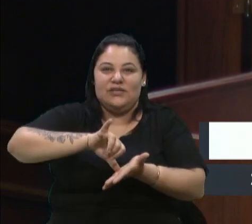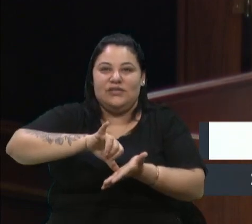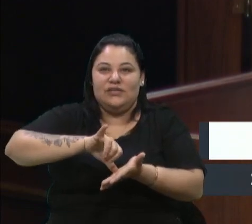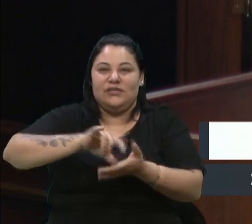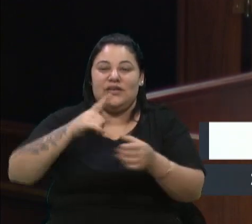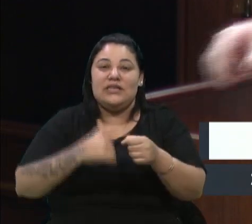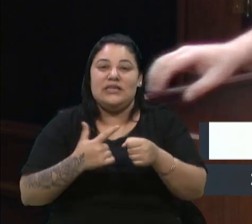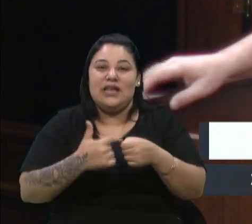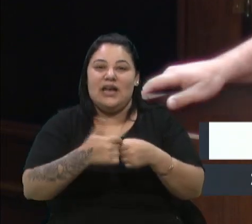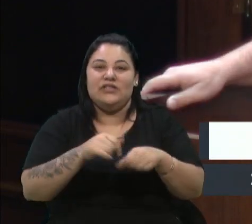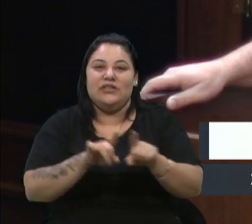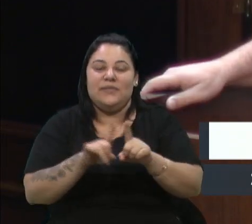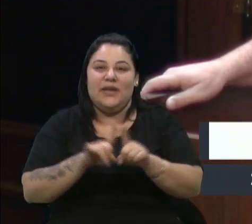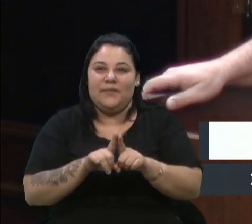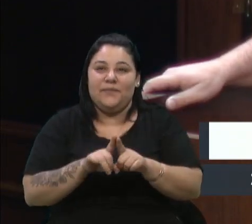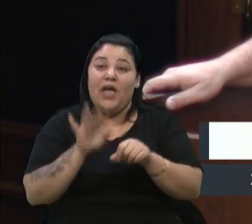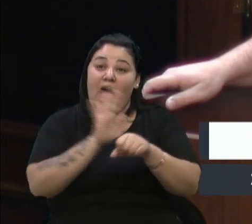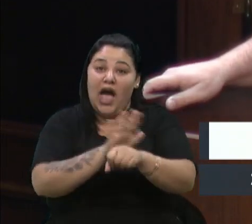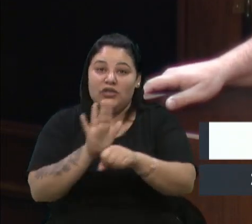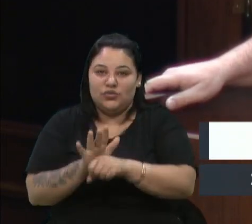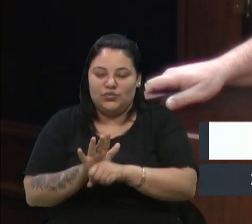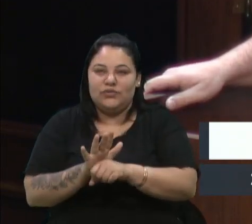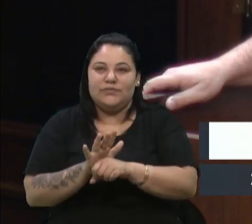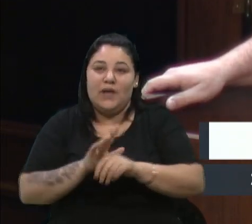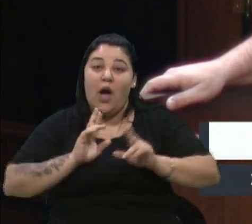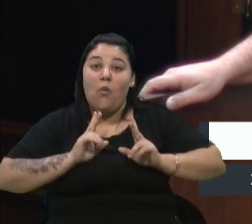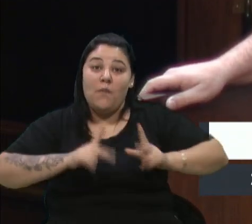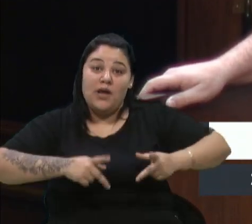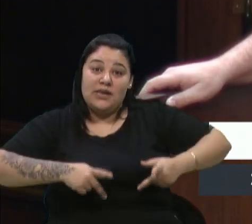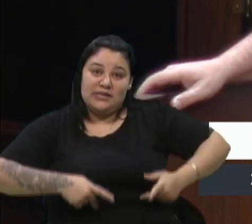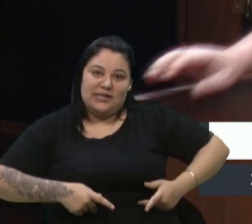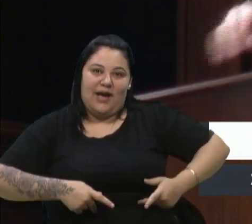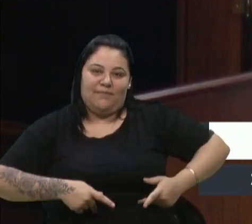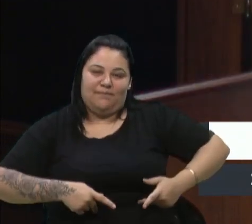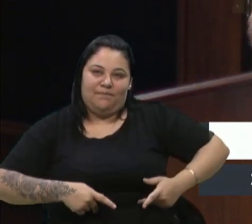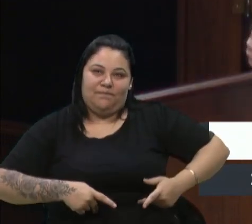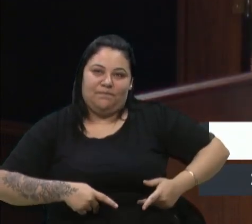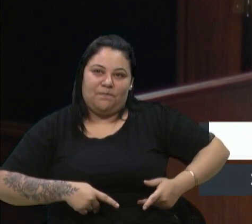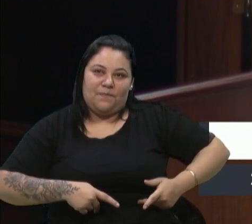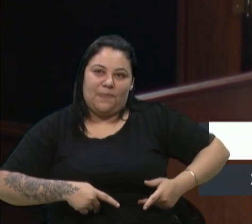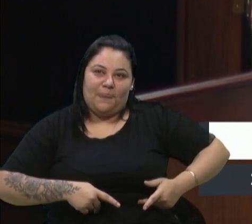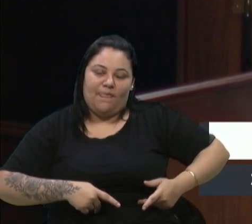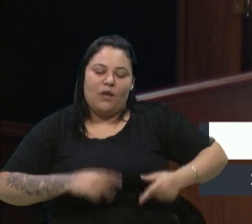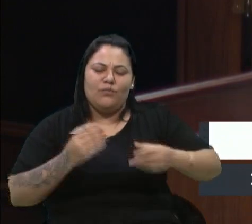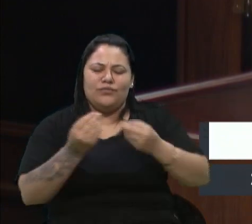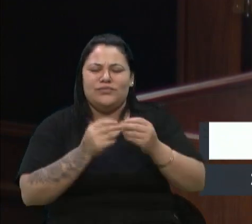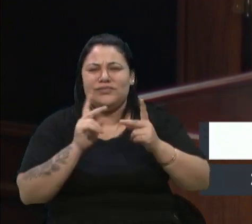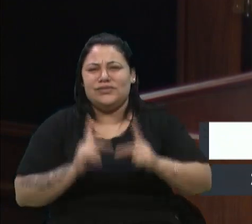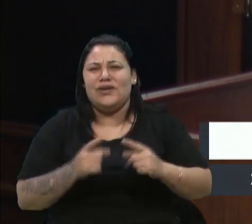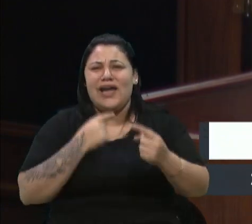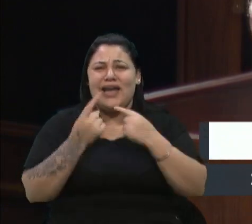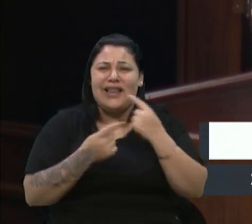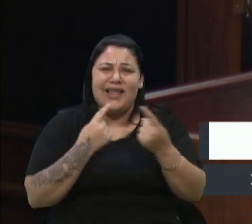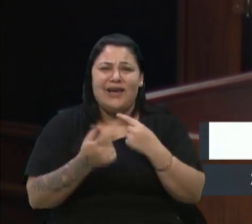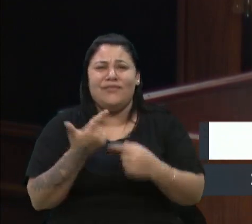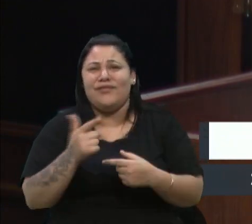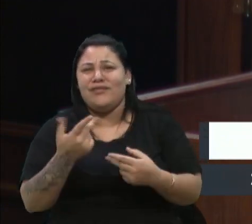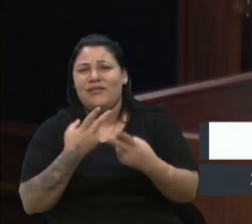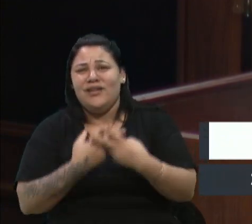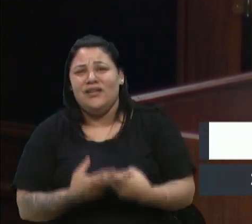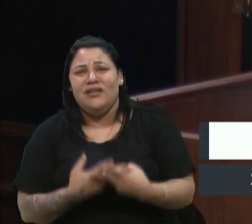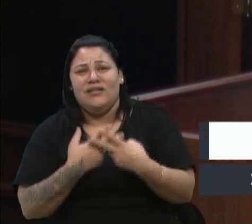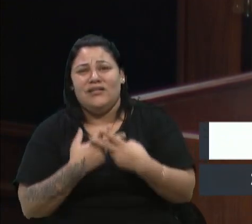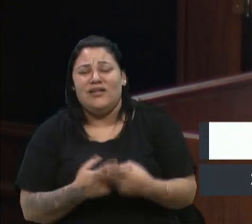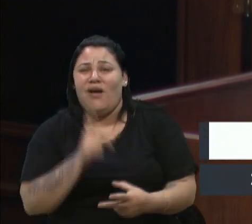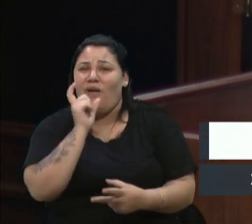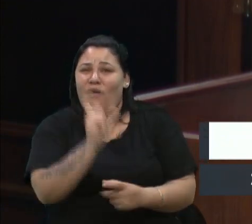para humanizar o centro de Caxias do Sul, que muita gente não tem paciência, reclama, xinga, ofende,